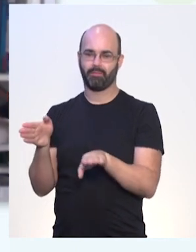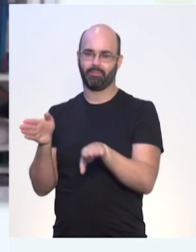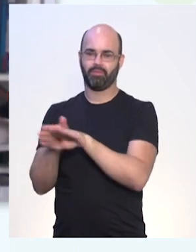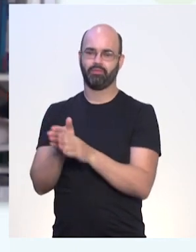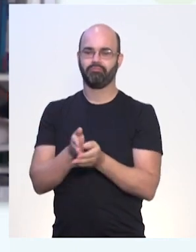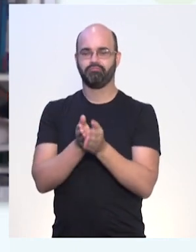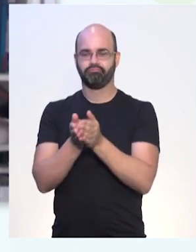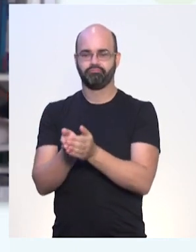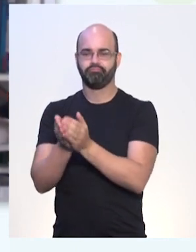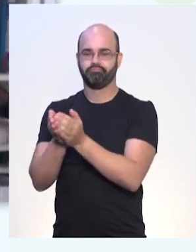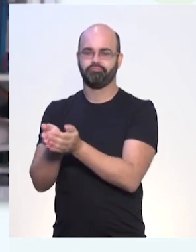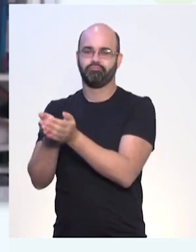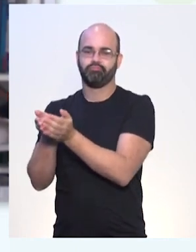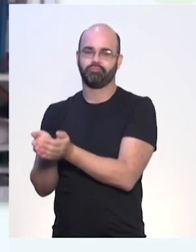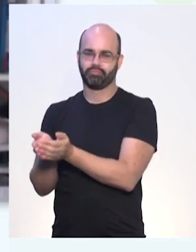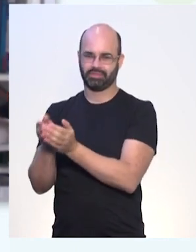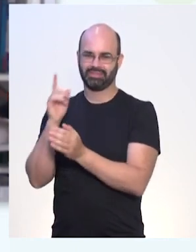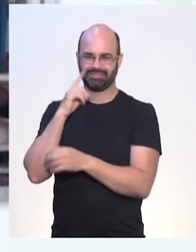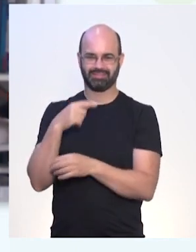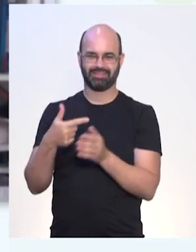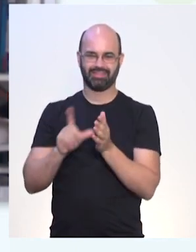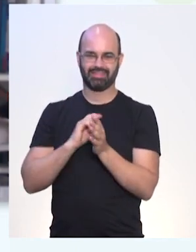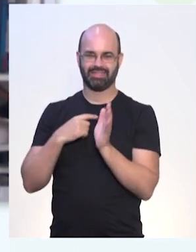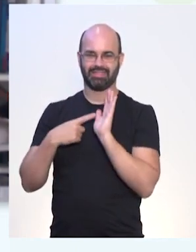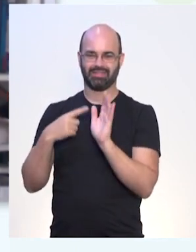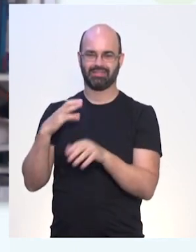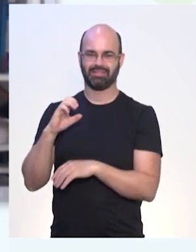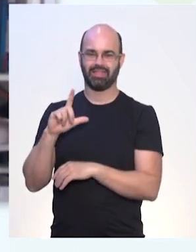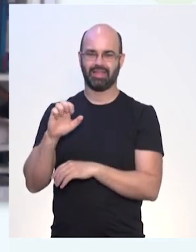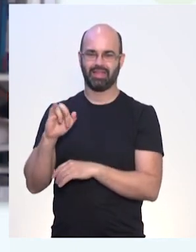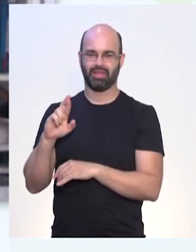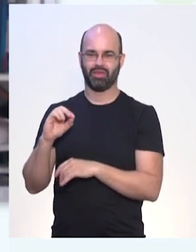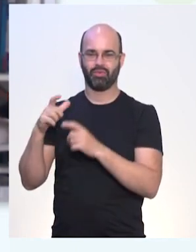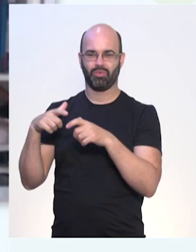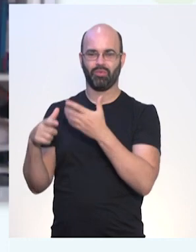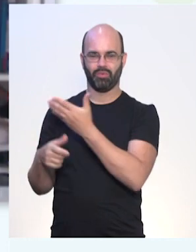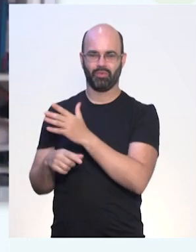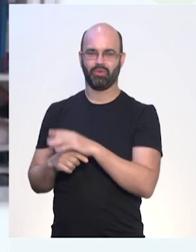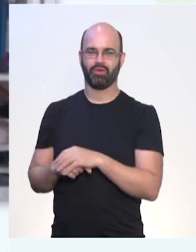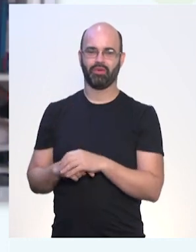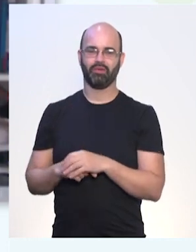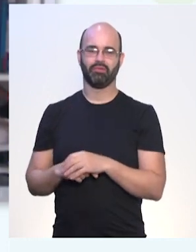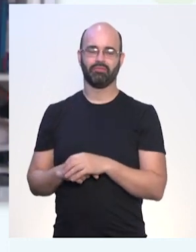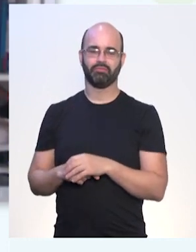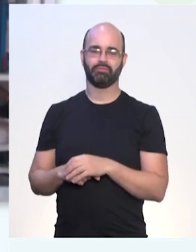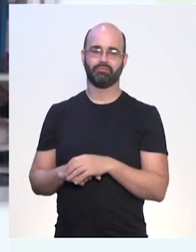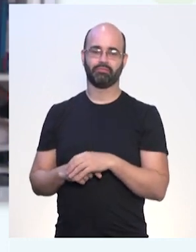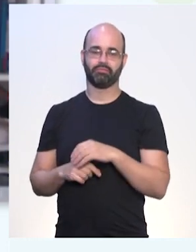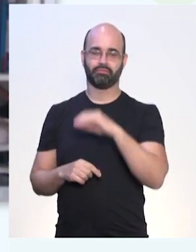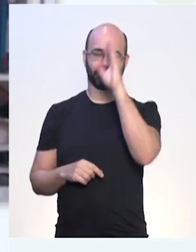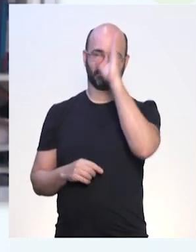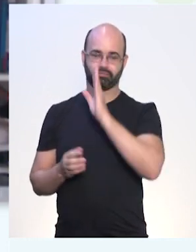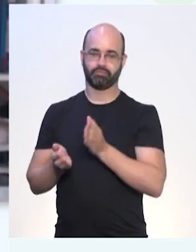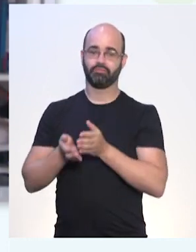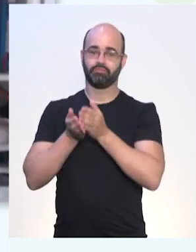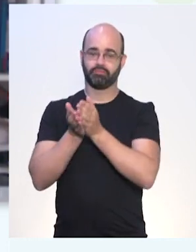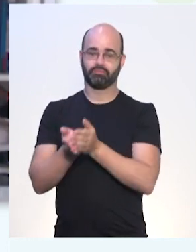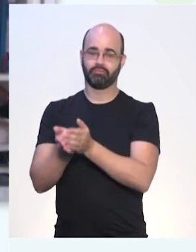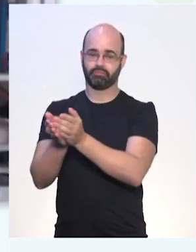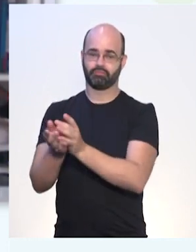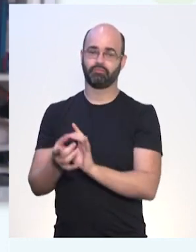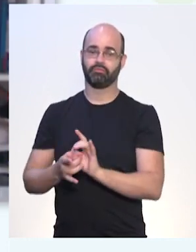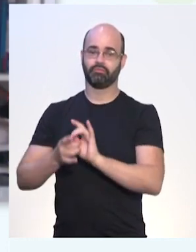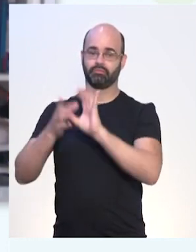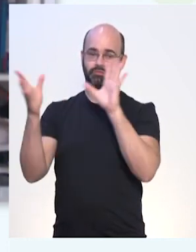outro lado desse prédio que é o celeiro que eu já mencionei e por pouco de acordo com a marinha brasileira a Fragata Independência